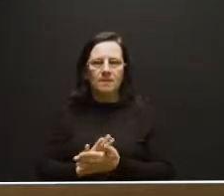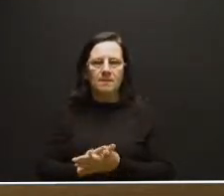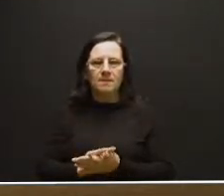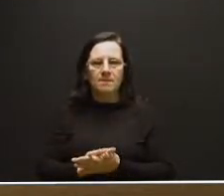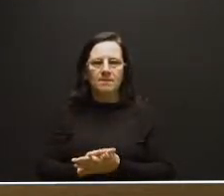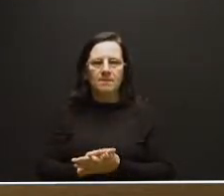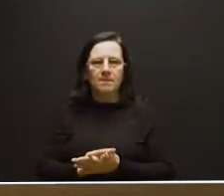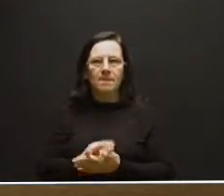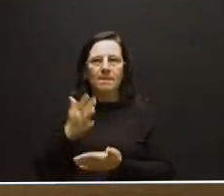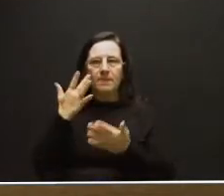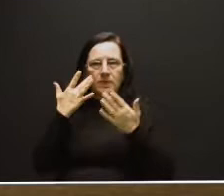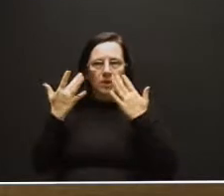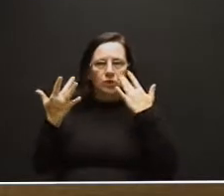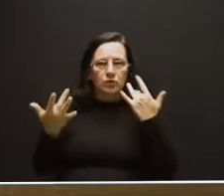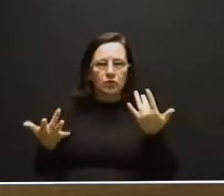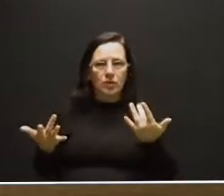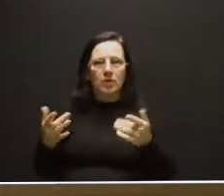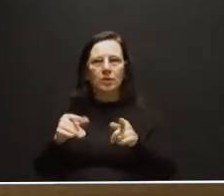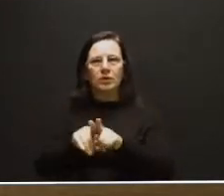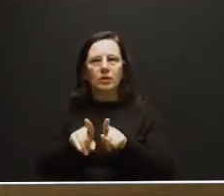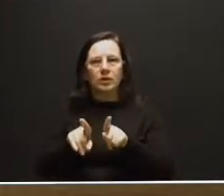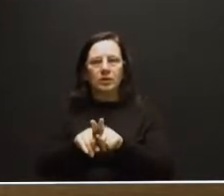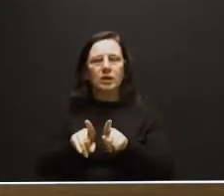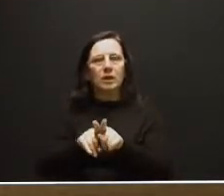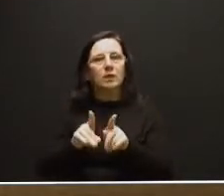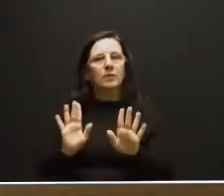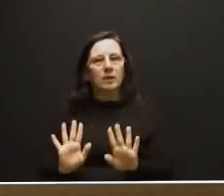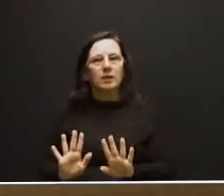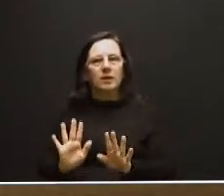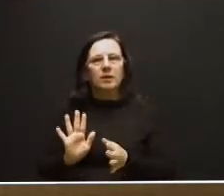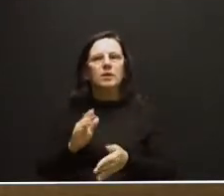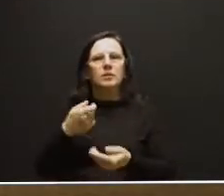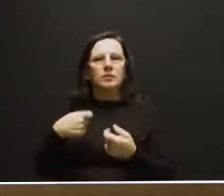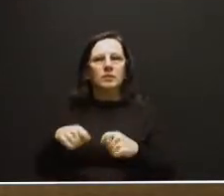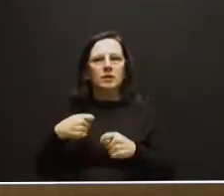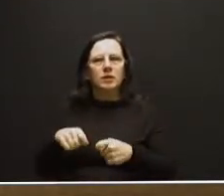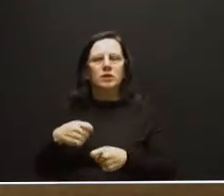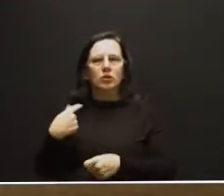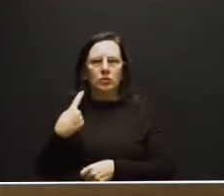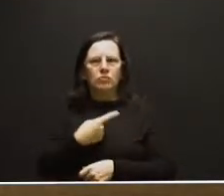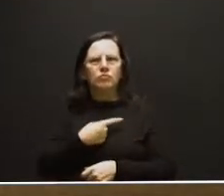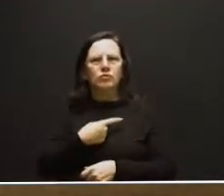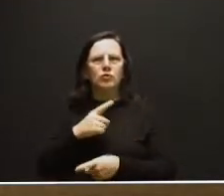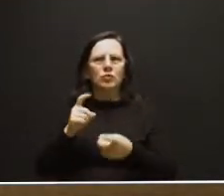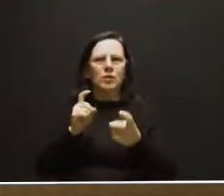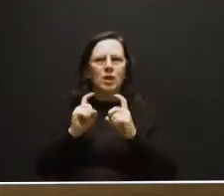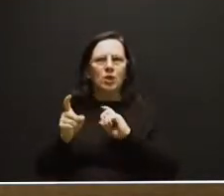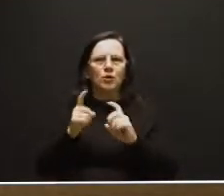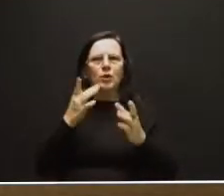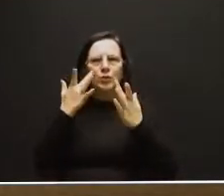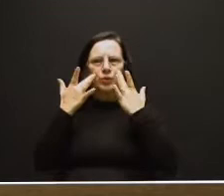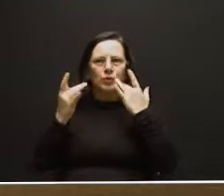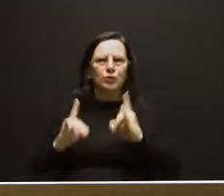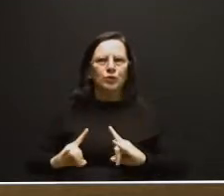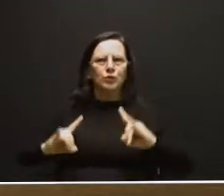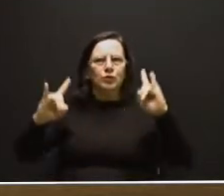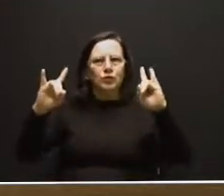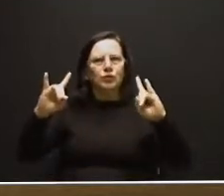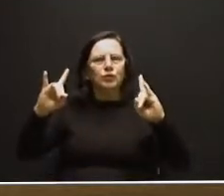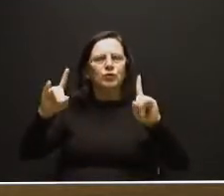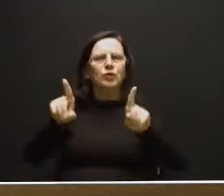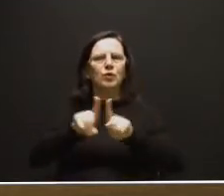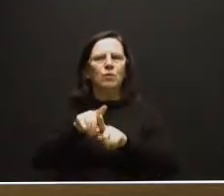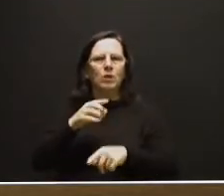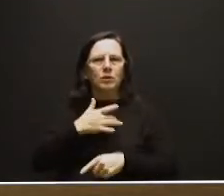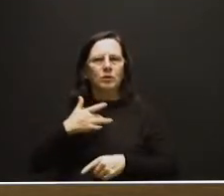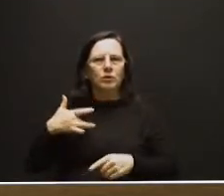teatro aquele negócio venha a nós o vosso reino nada fizemos uma audiência pública para destinar o teatro mas virá a ferramenta